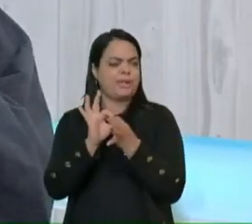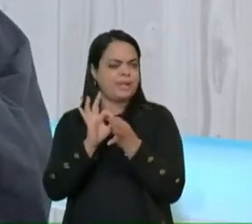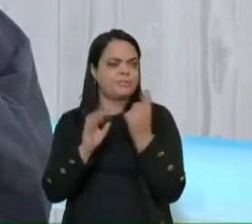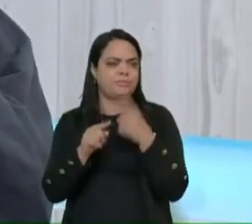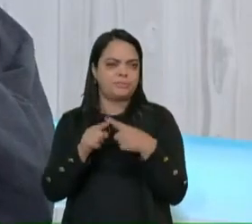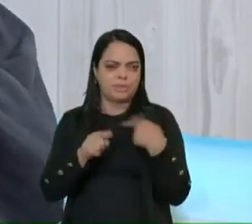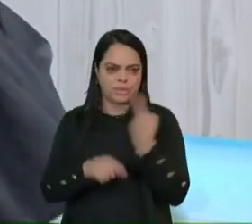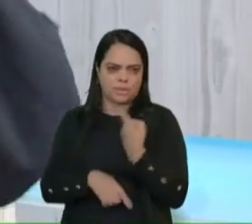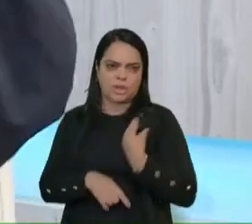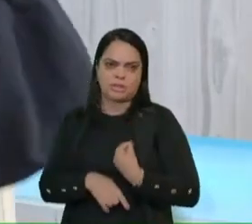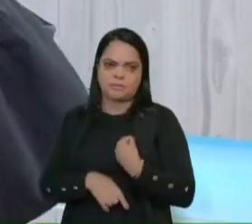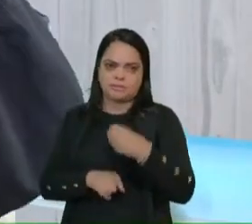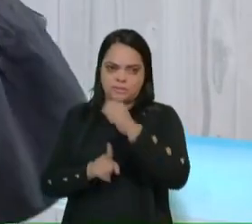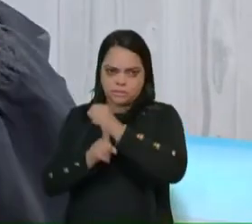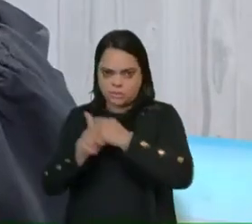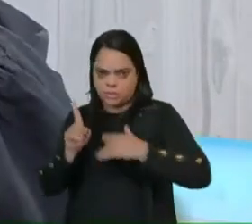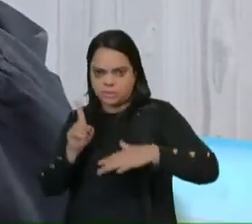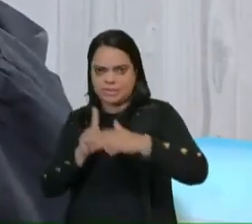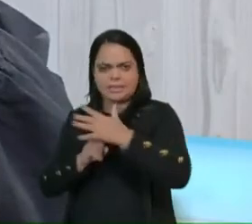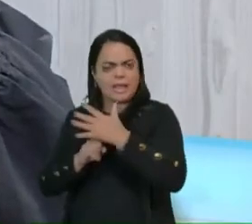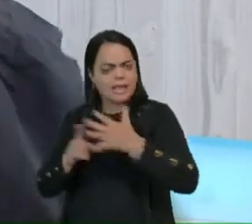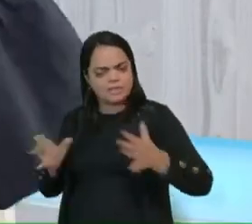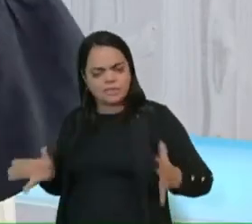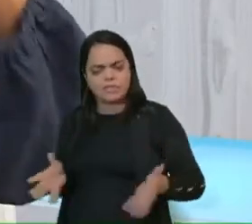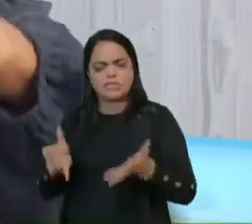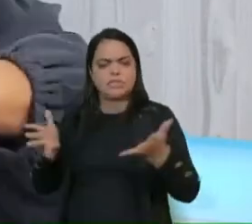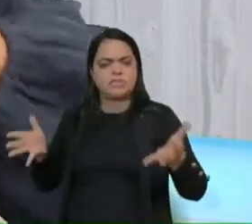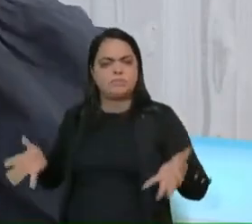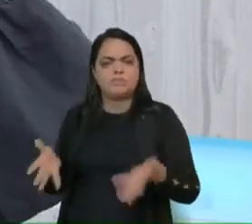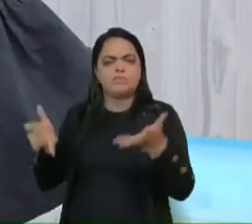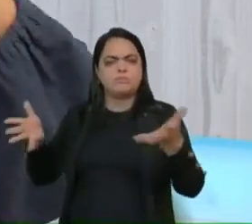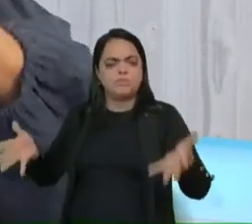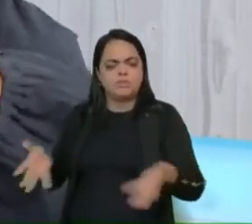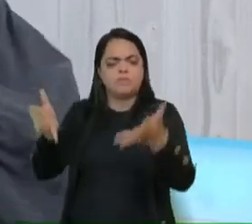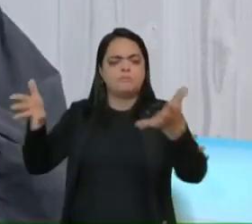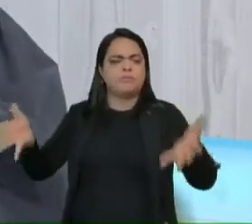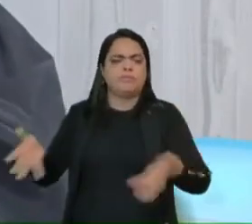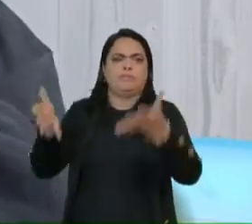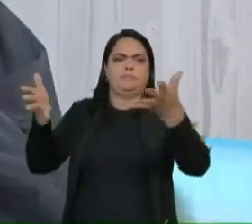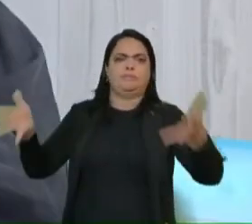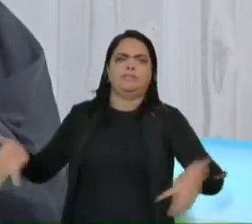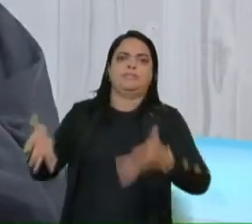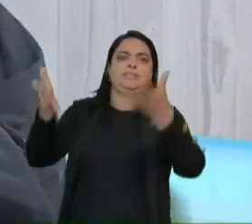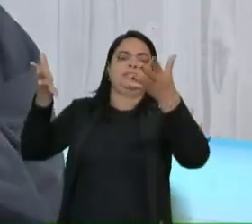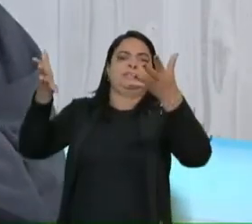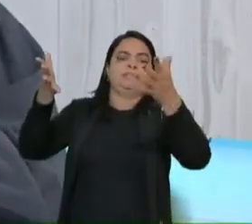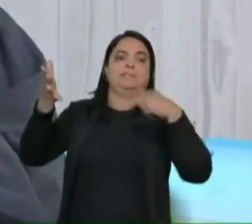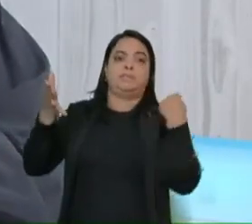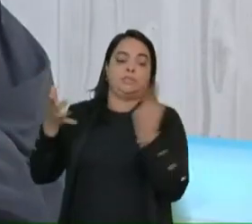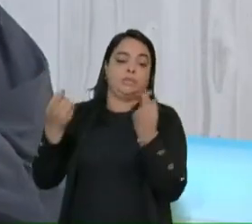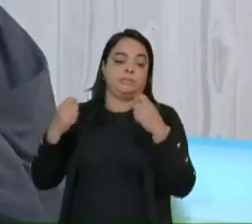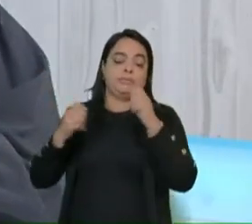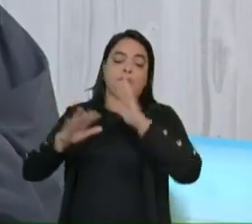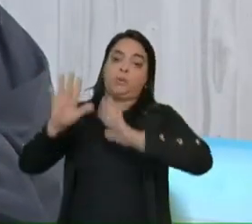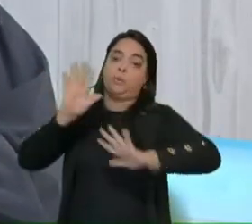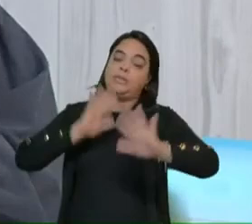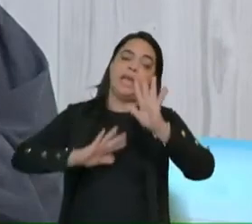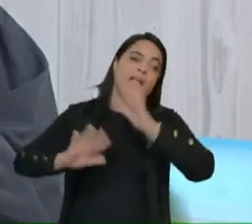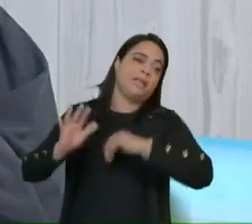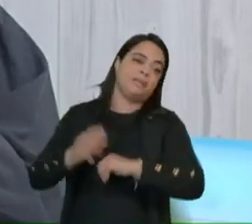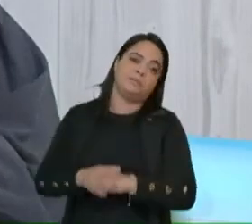numa sociedade de muito estímulo estímulo estímulo estímulo estímulo estímulo e a gente tem que tomar muito cuidado com